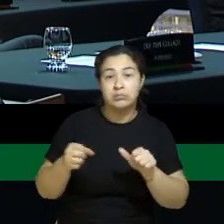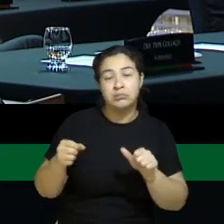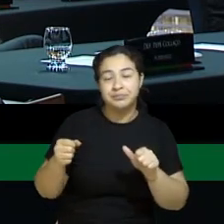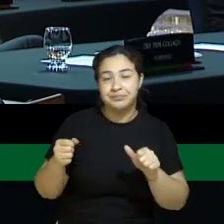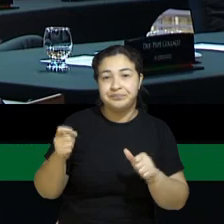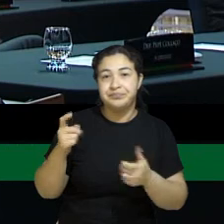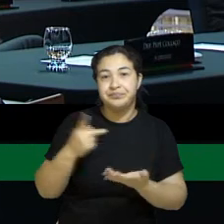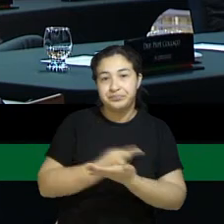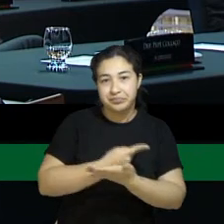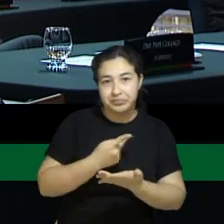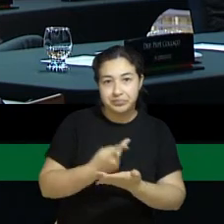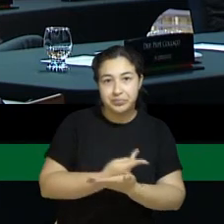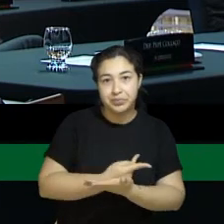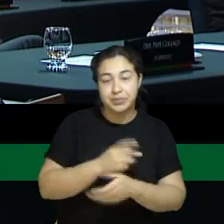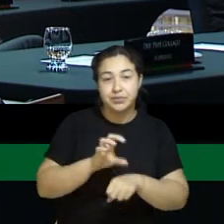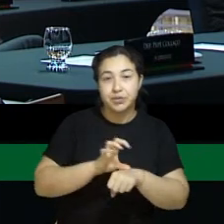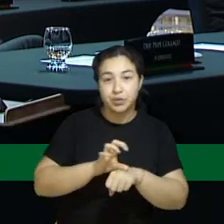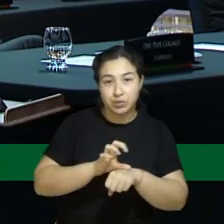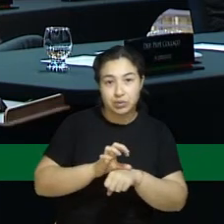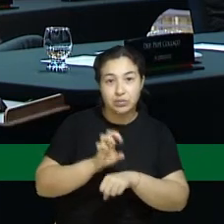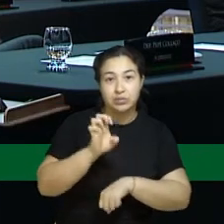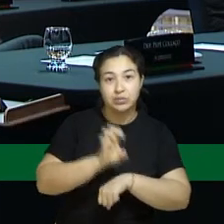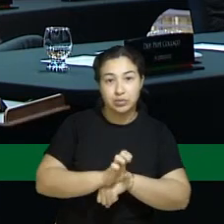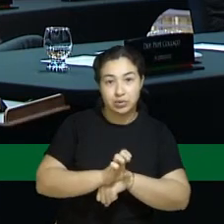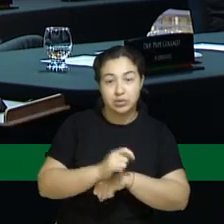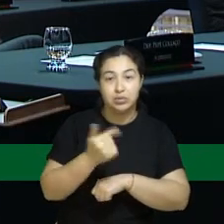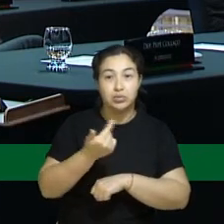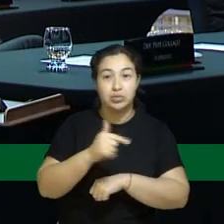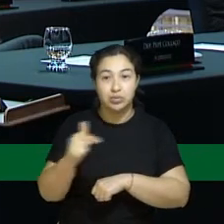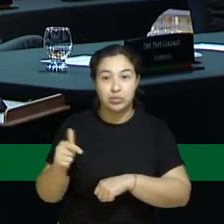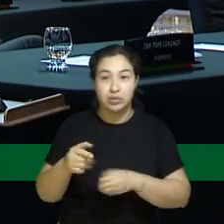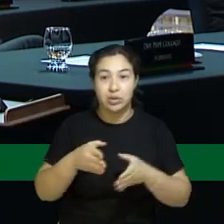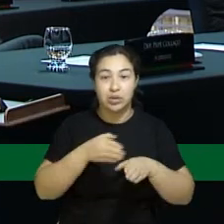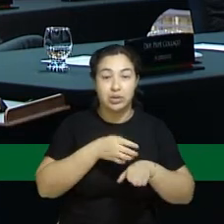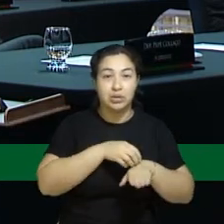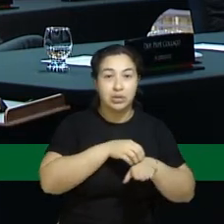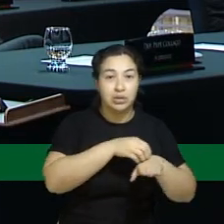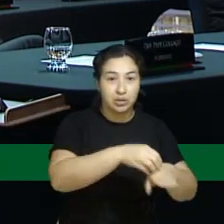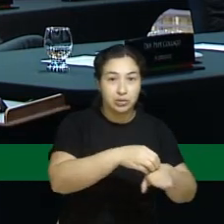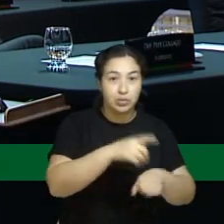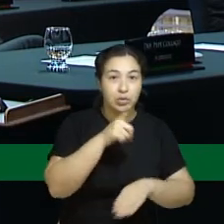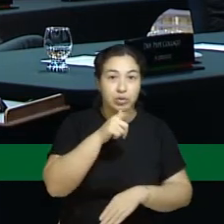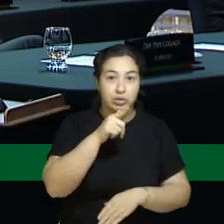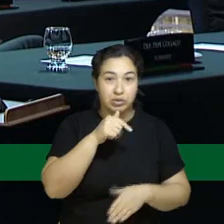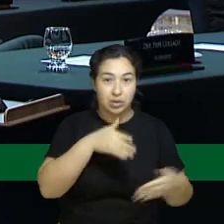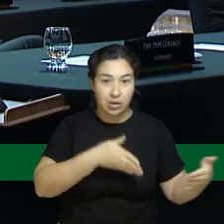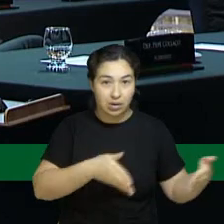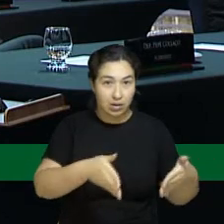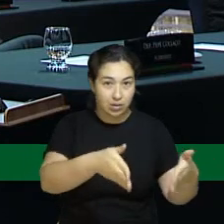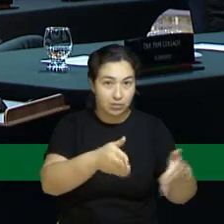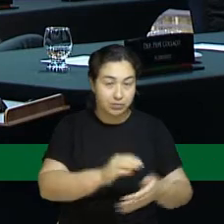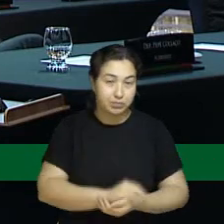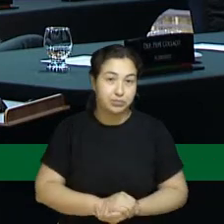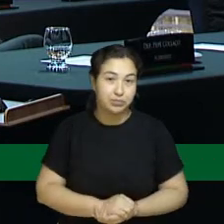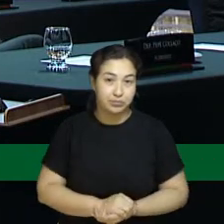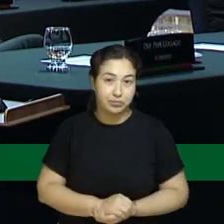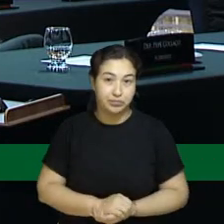na Constituição do Estado, onde não constava o transporte aquaviário. 30 anos o governo do